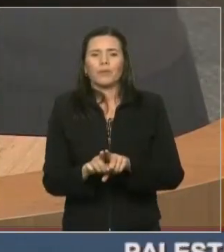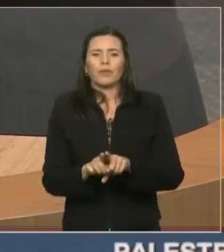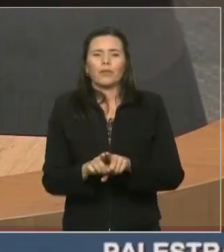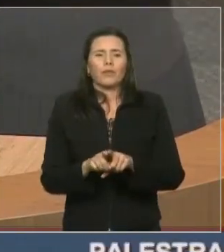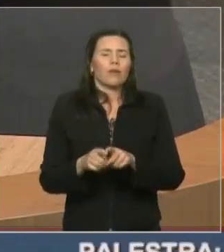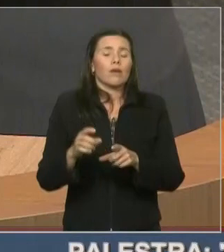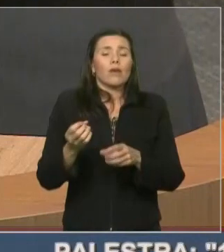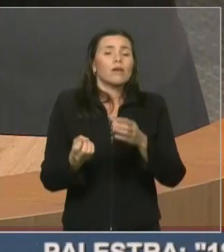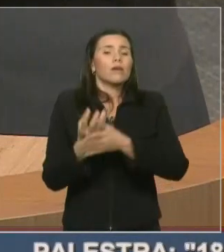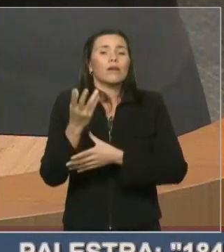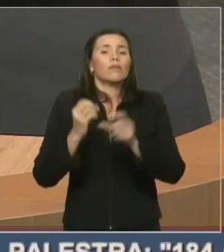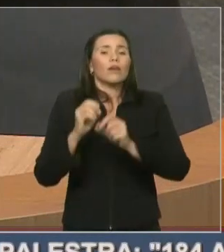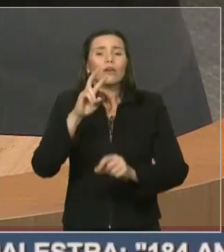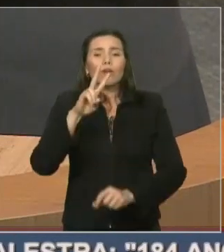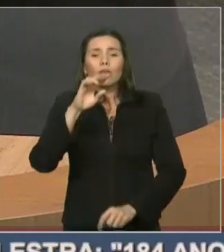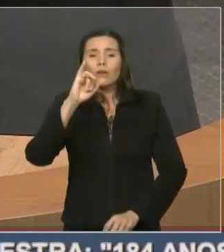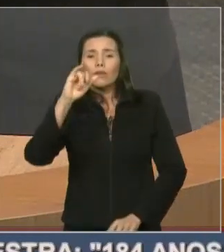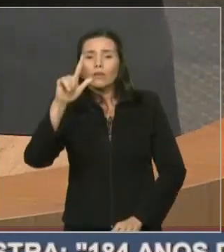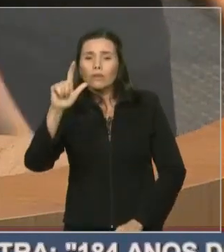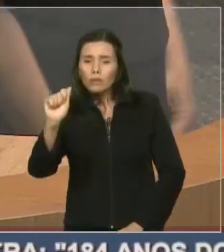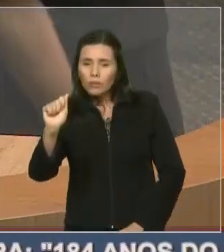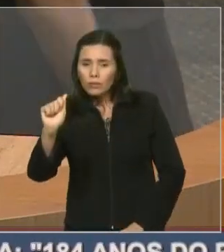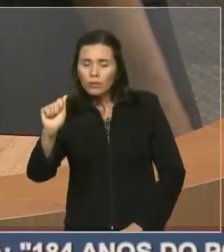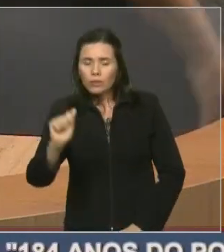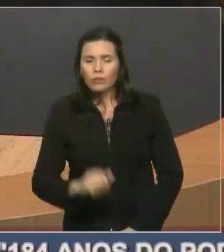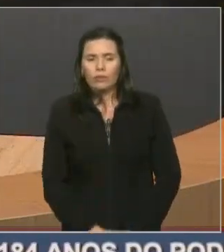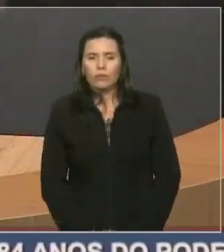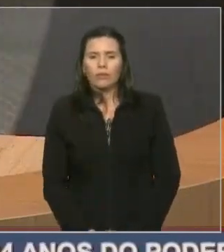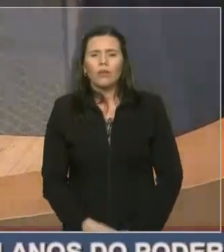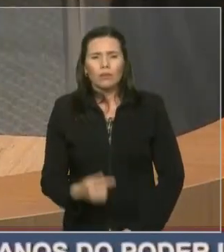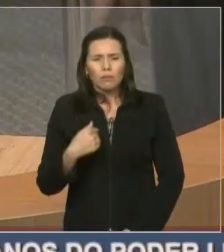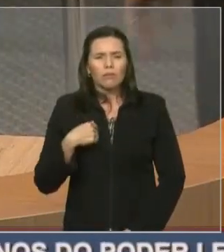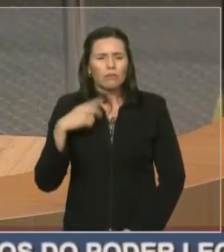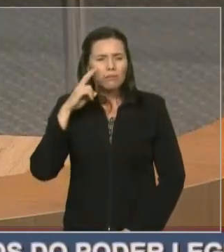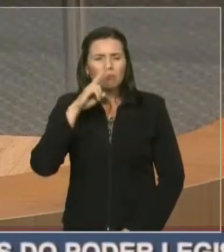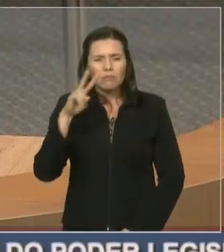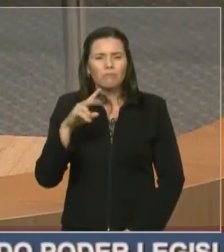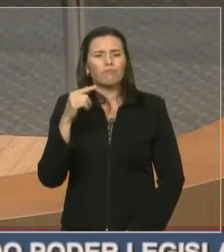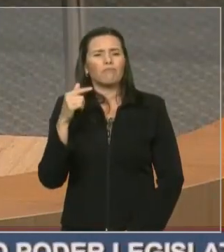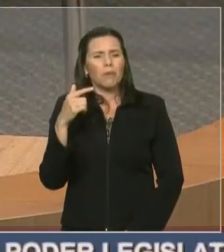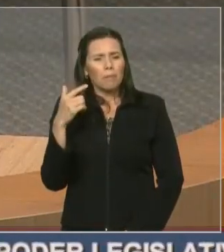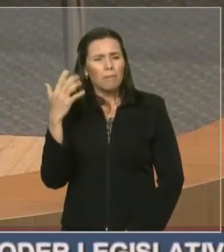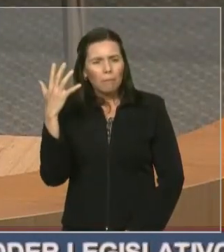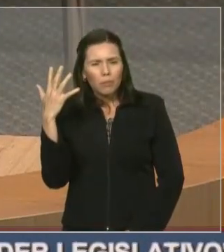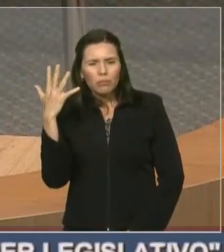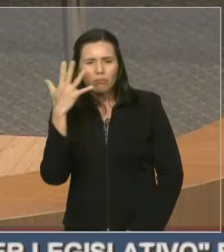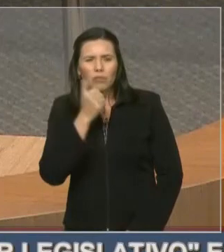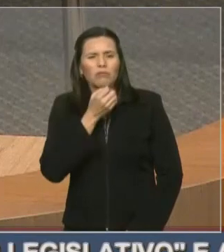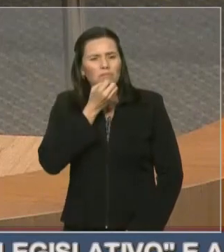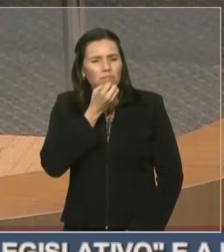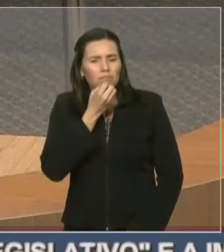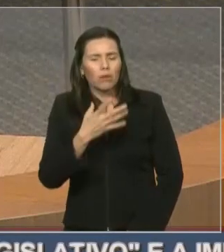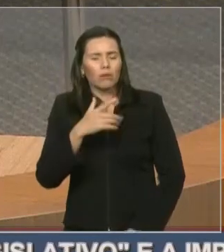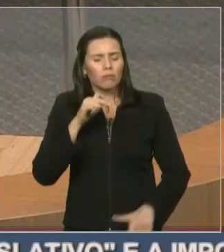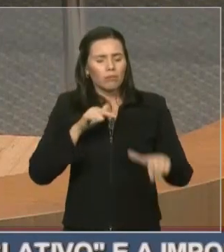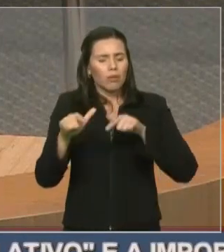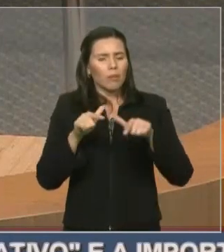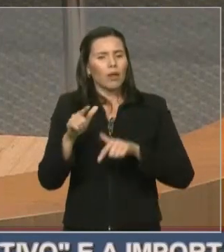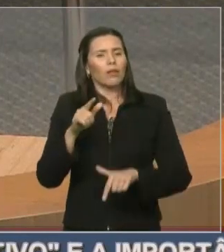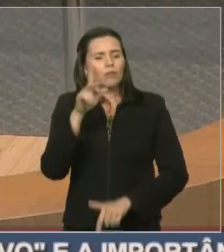Otelino Neto está fazendo aqui, é uma beleza de trabalho que ele fez. Por quê? Porque